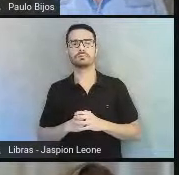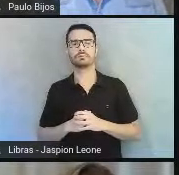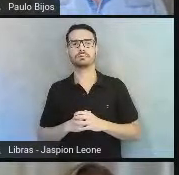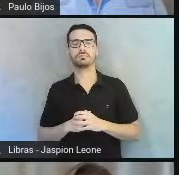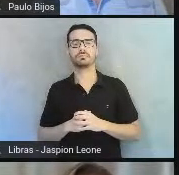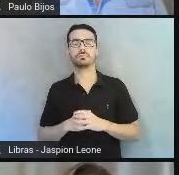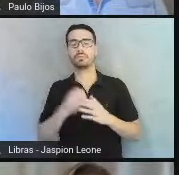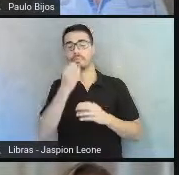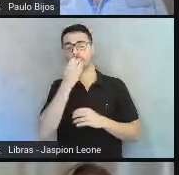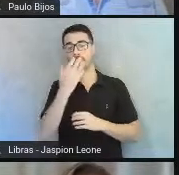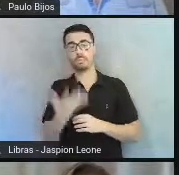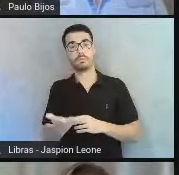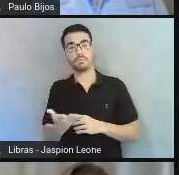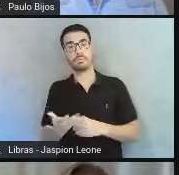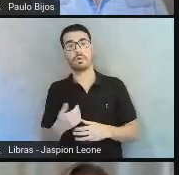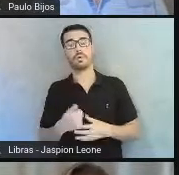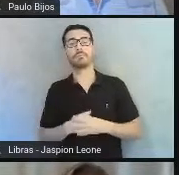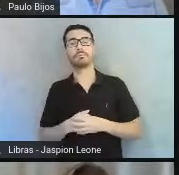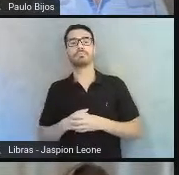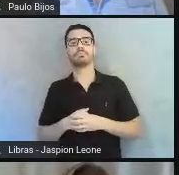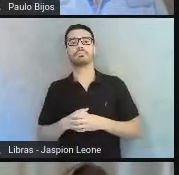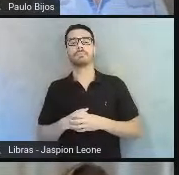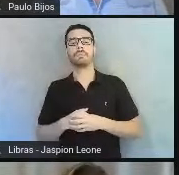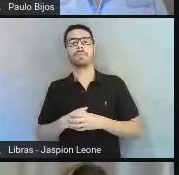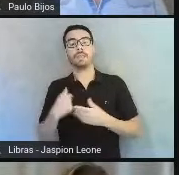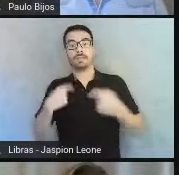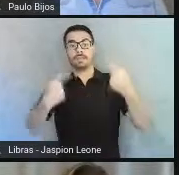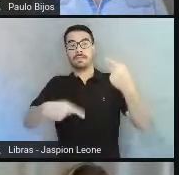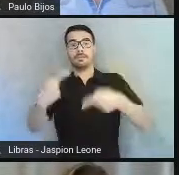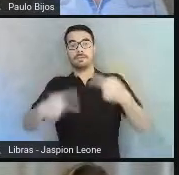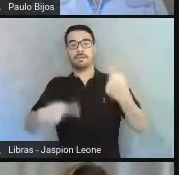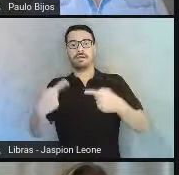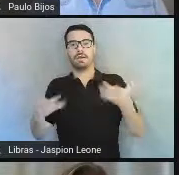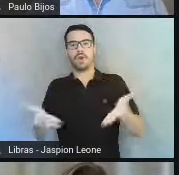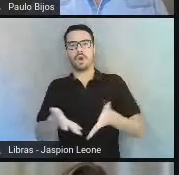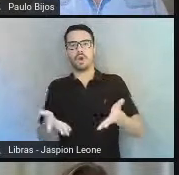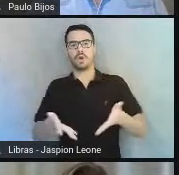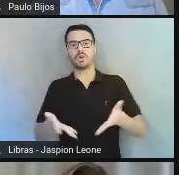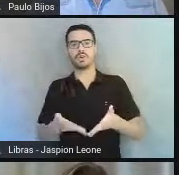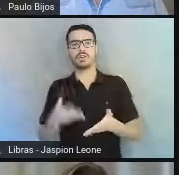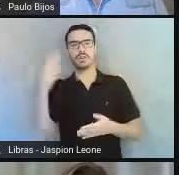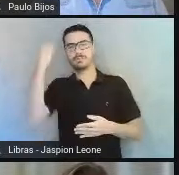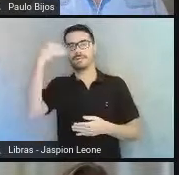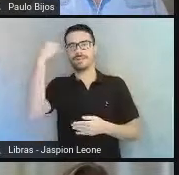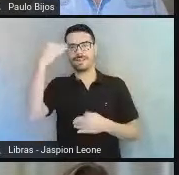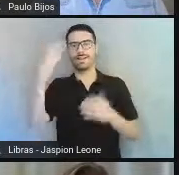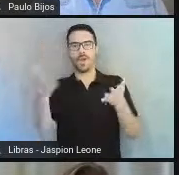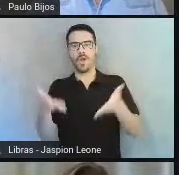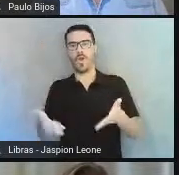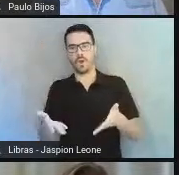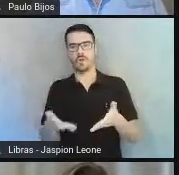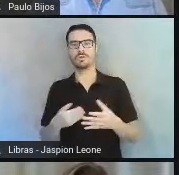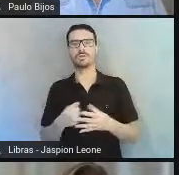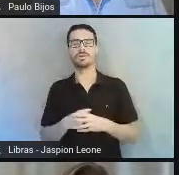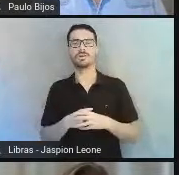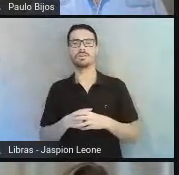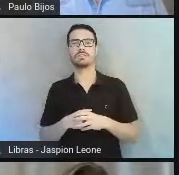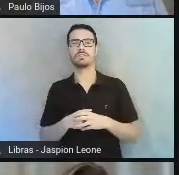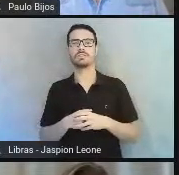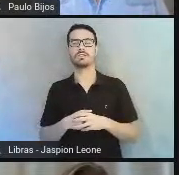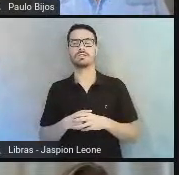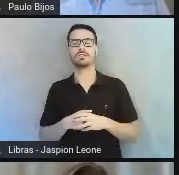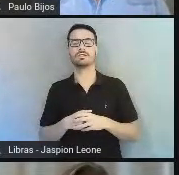Bom, o nosso debate hoje, né, e as experiências de hoje tem a ver com